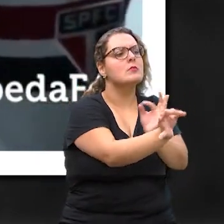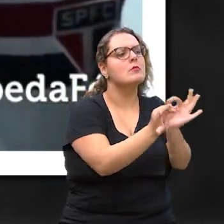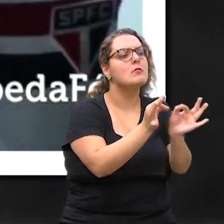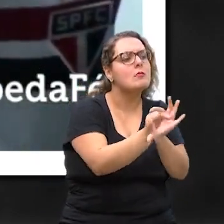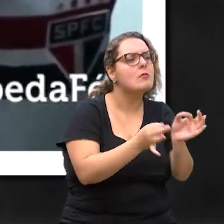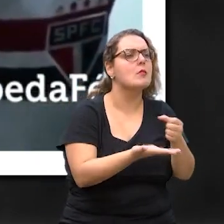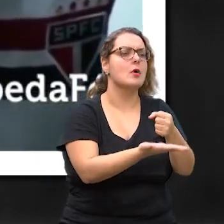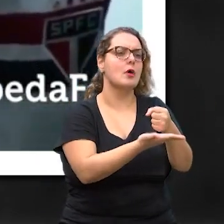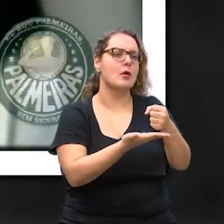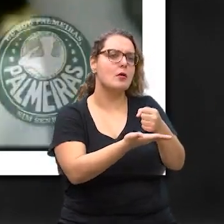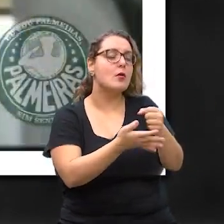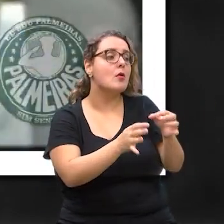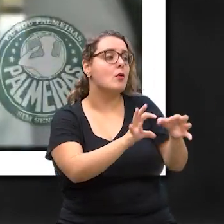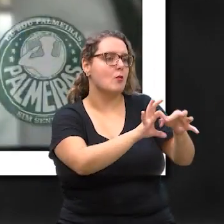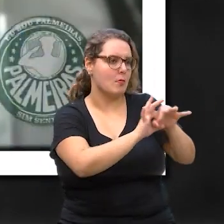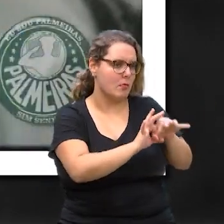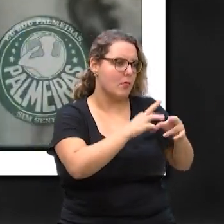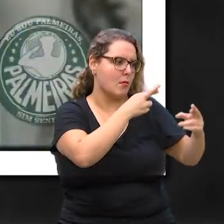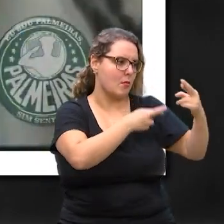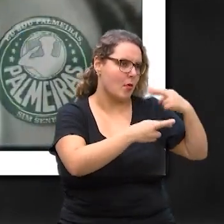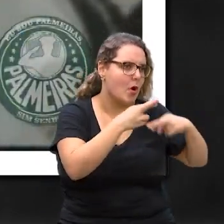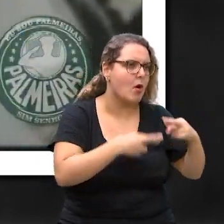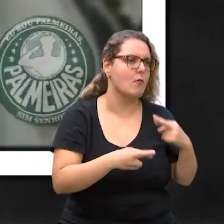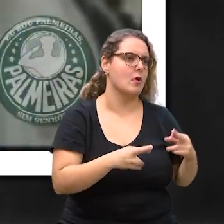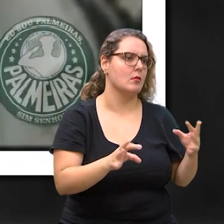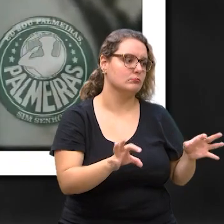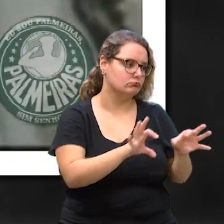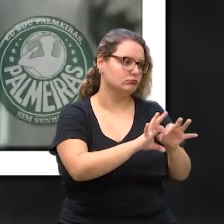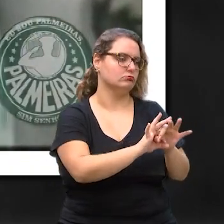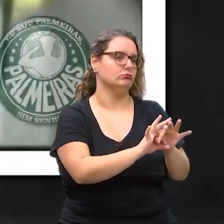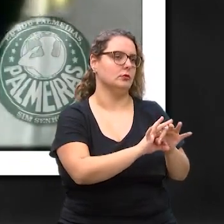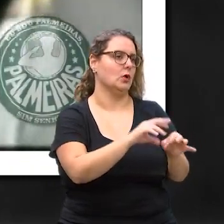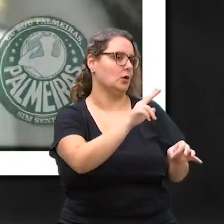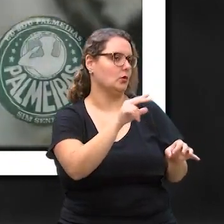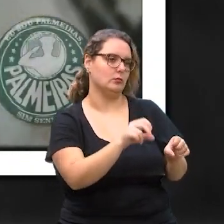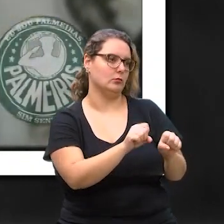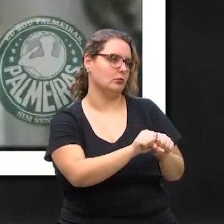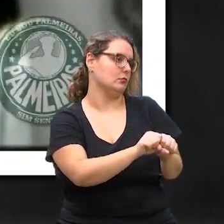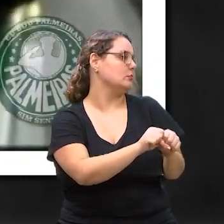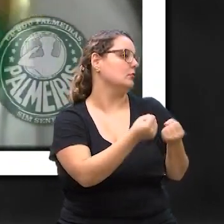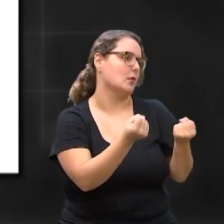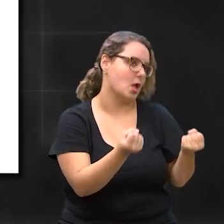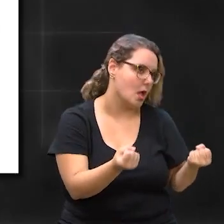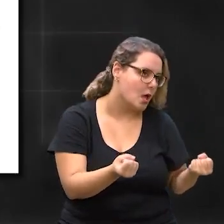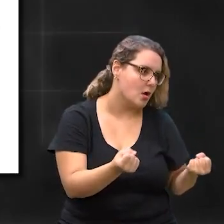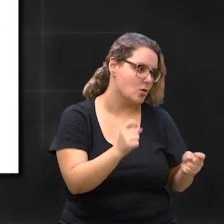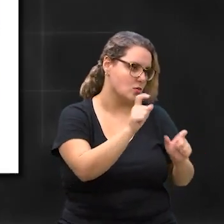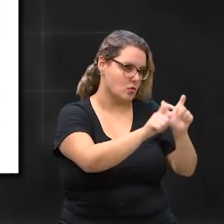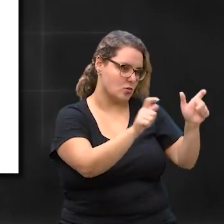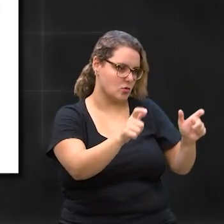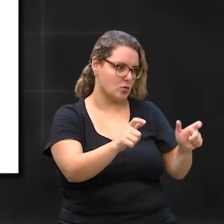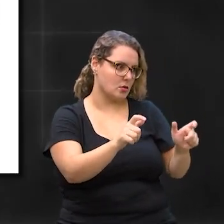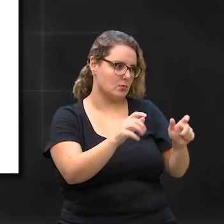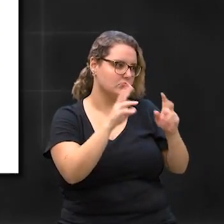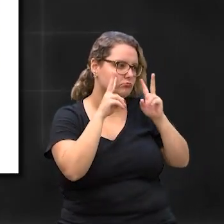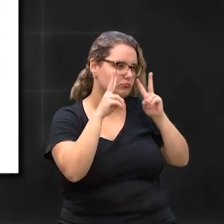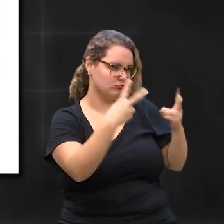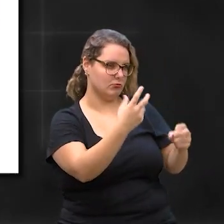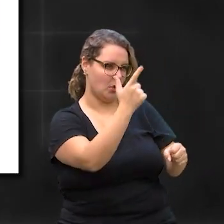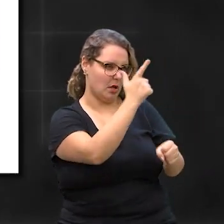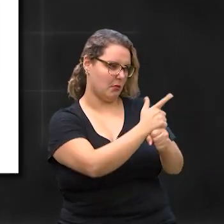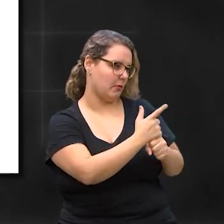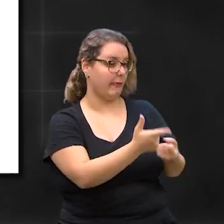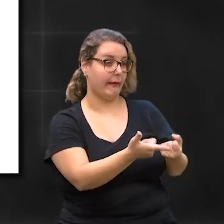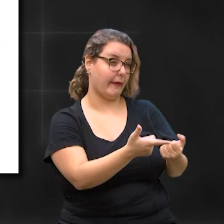uma organização e uma base e um vínculo estabelecido entre eles para que isso não seja que os outros atletas não enxerguem